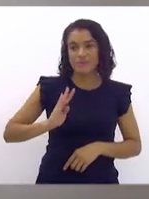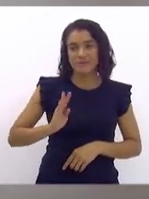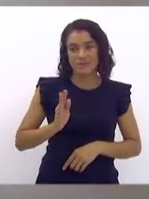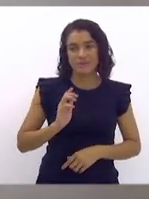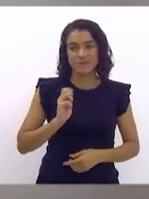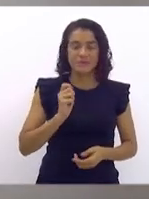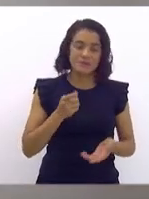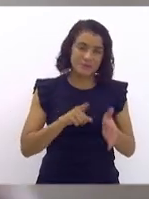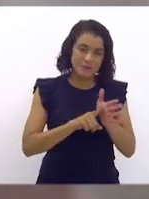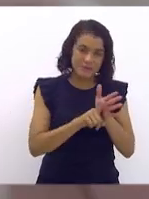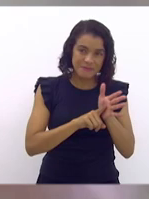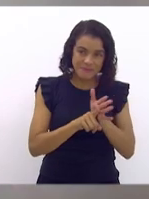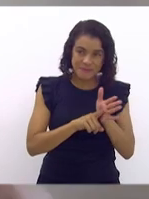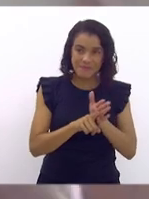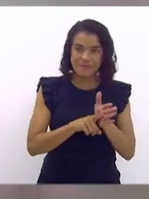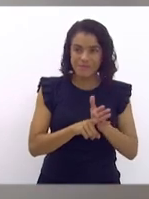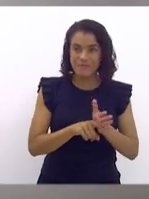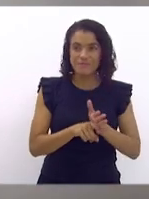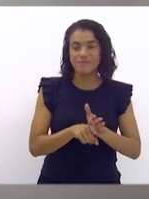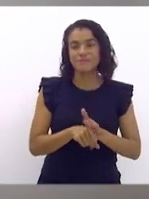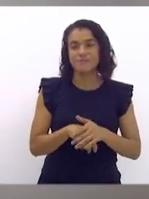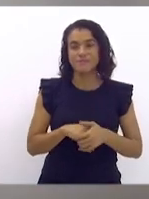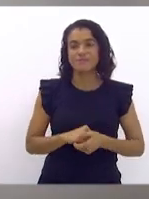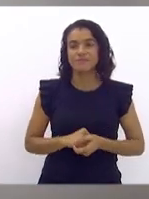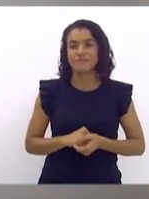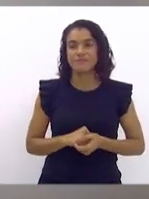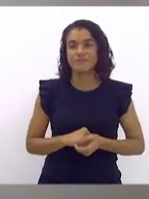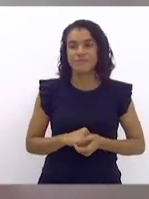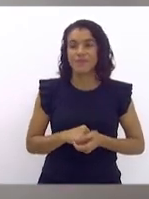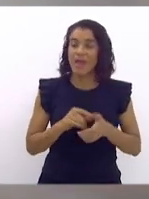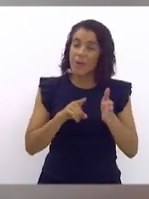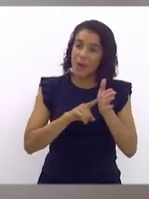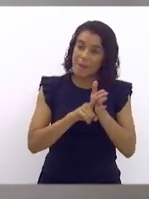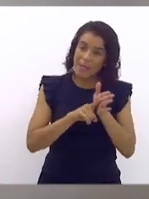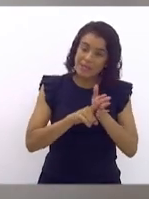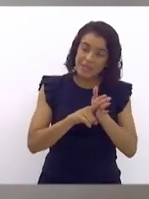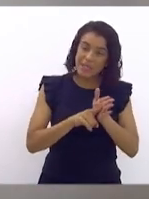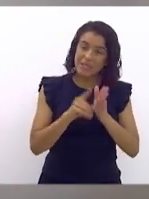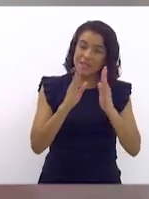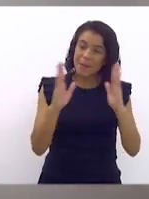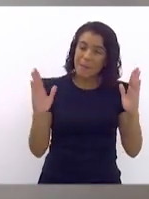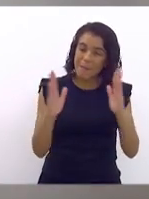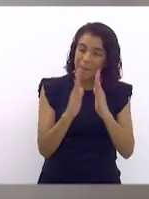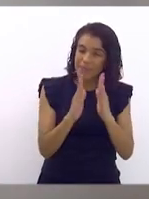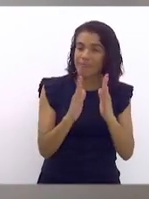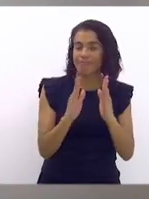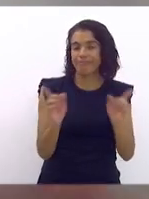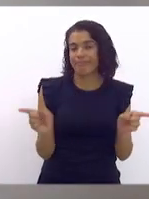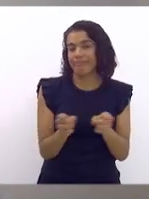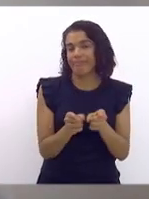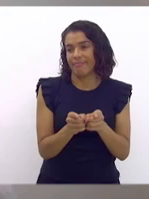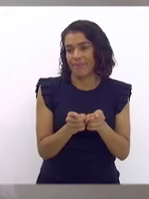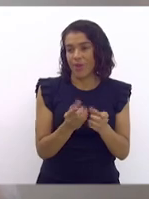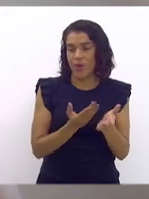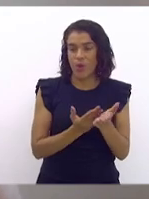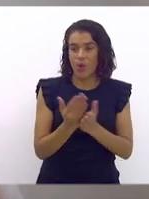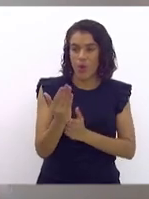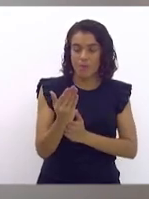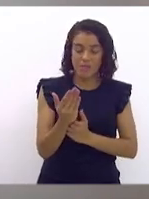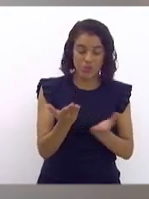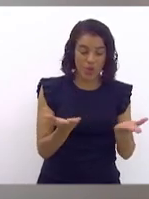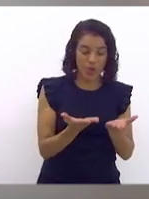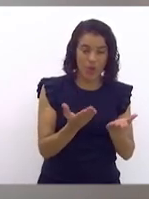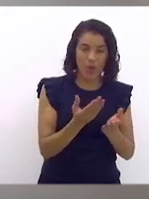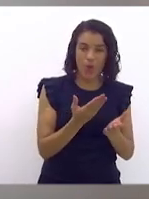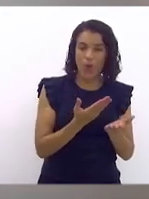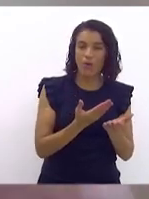costumam pagar, né? Quanto tempo Perfeito. as pesquisas podem durar. Essa é uma pesquisa de um prazo mais curto, né? Que começou no começo desse